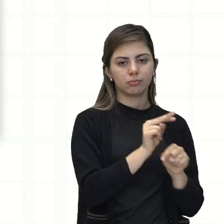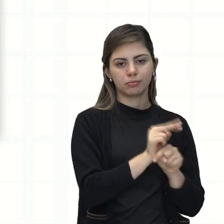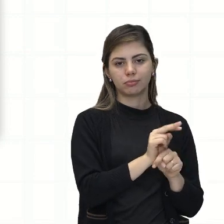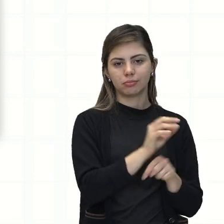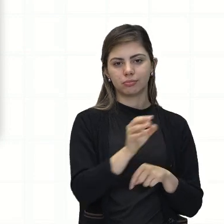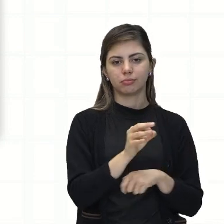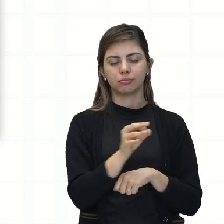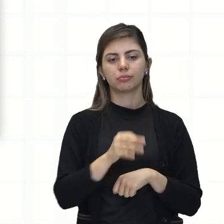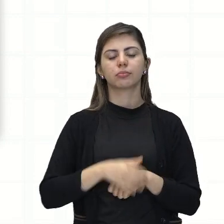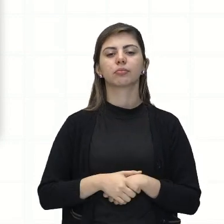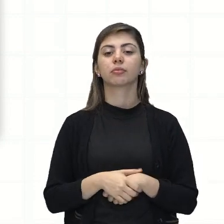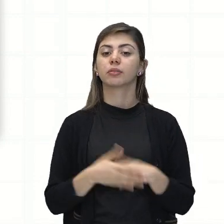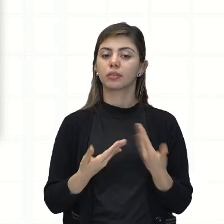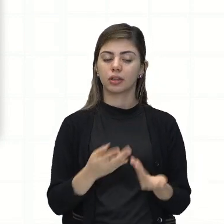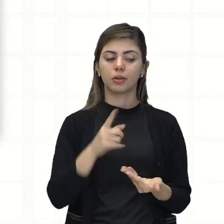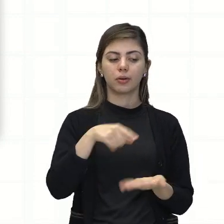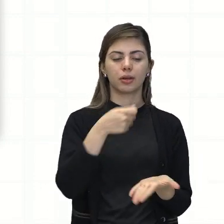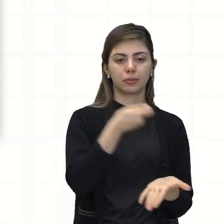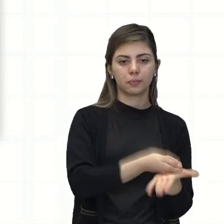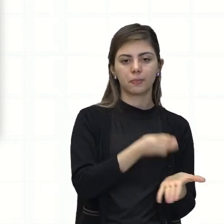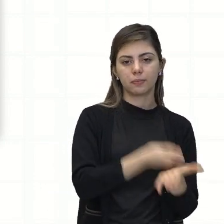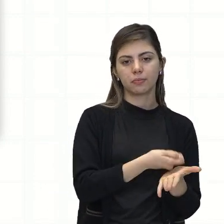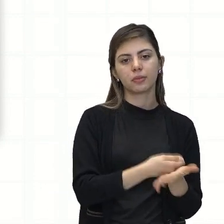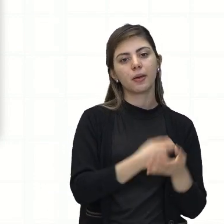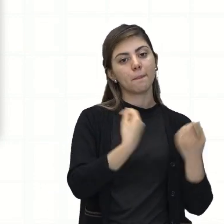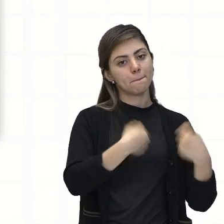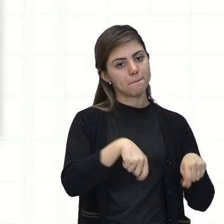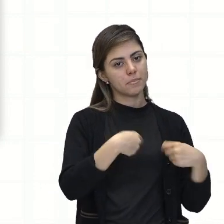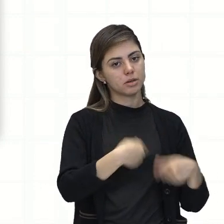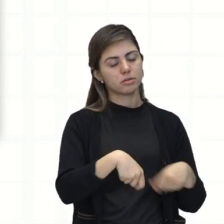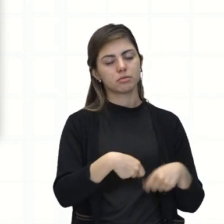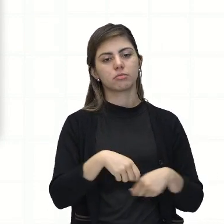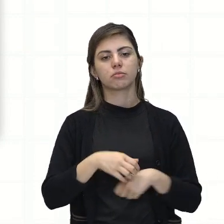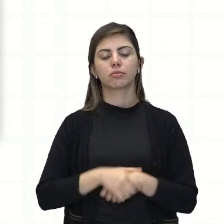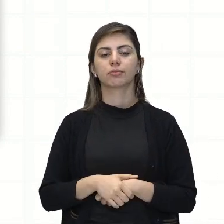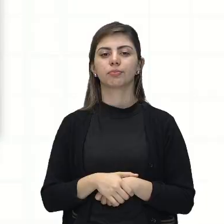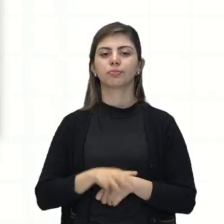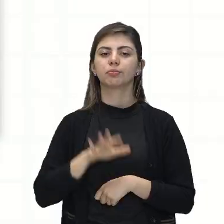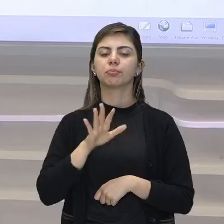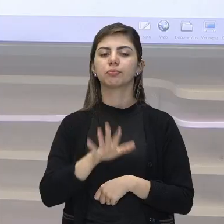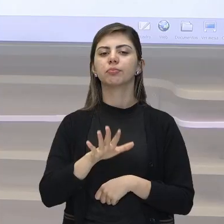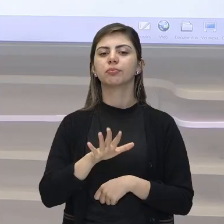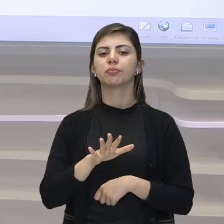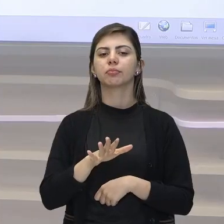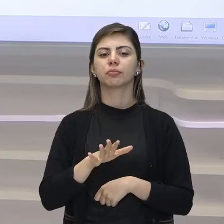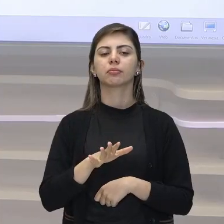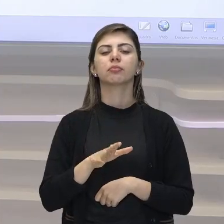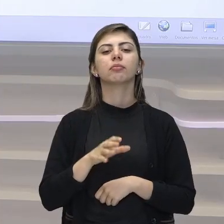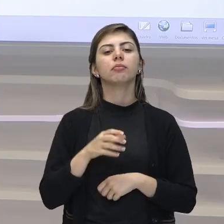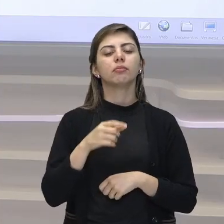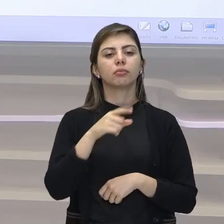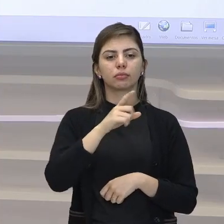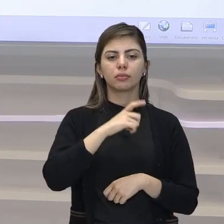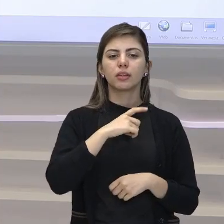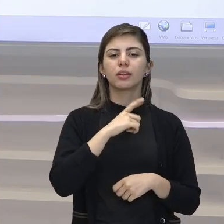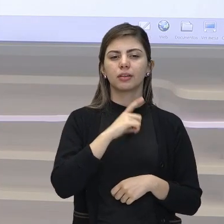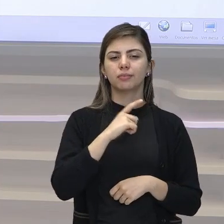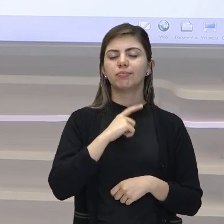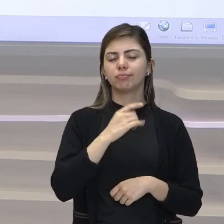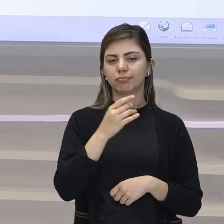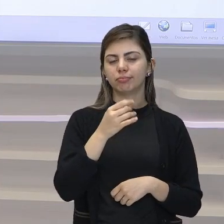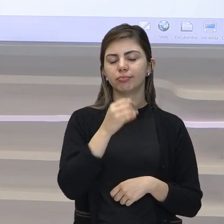vai proteger ali aquela água, então ali eu tenho uma relação obrigatória, né? O líquen é um